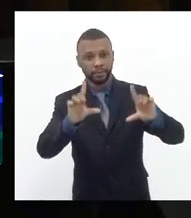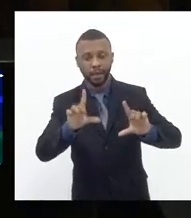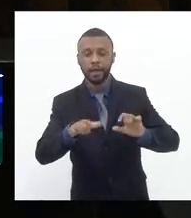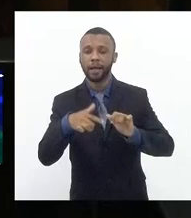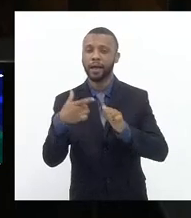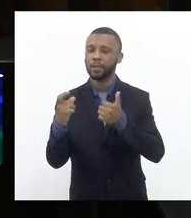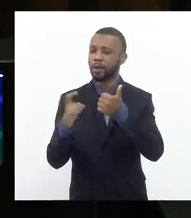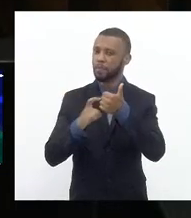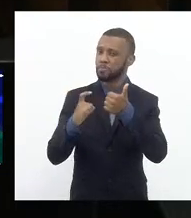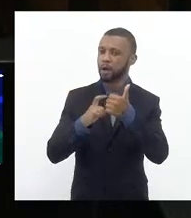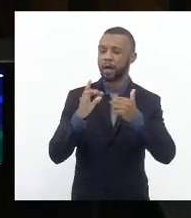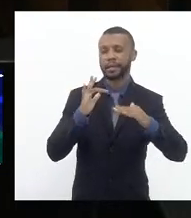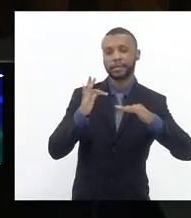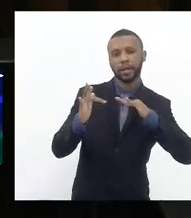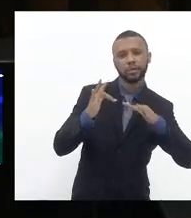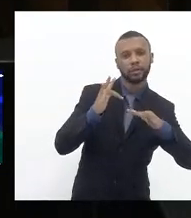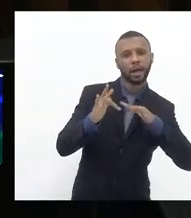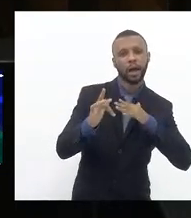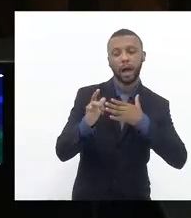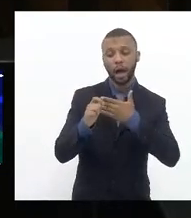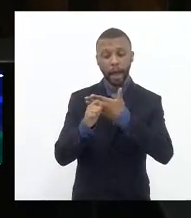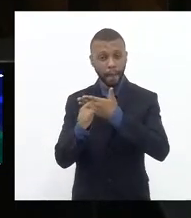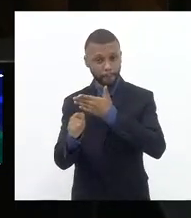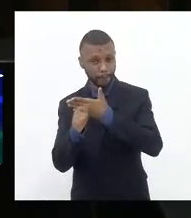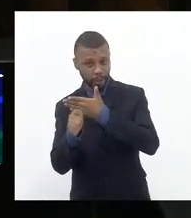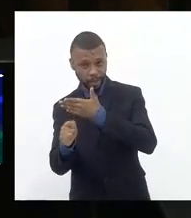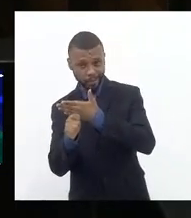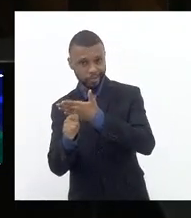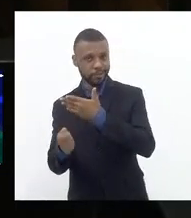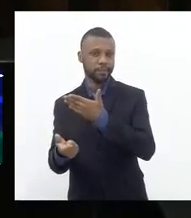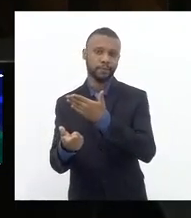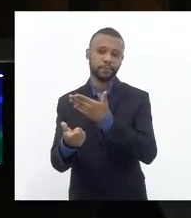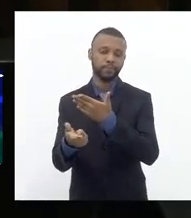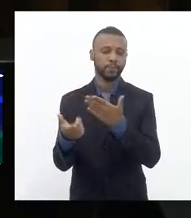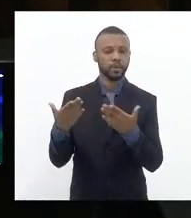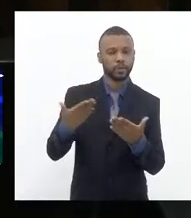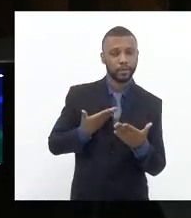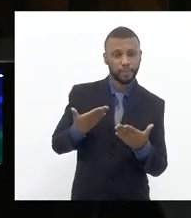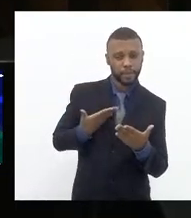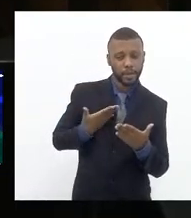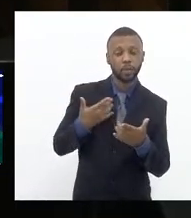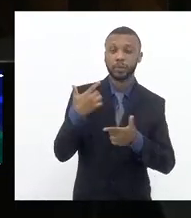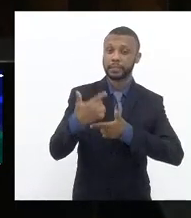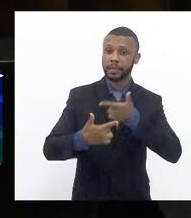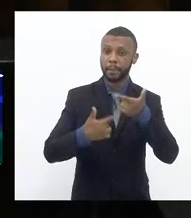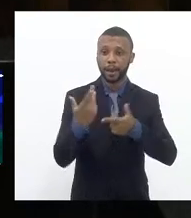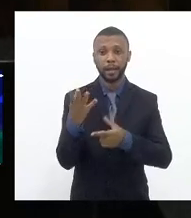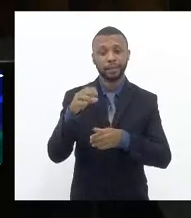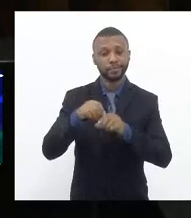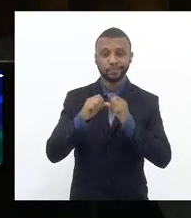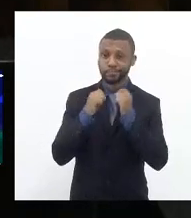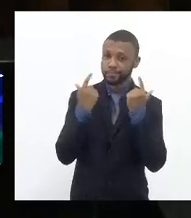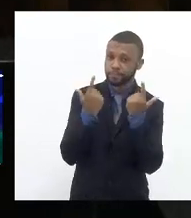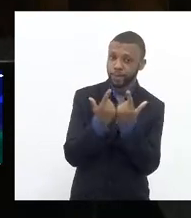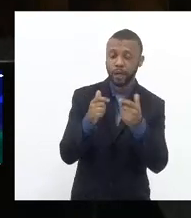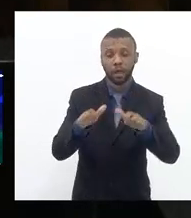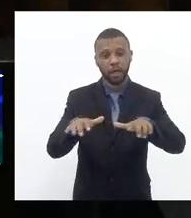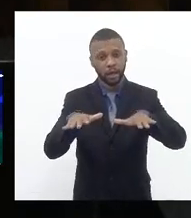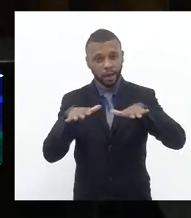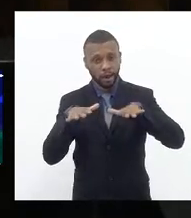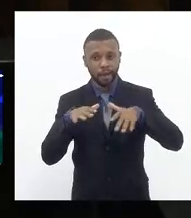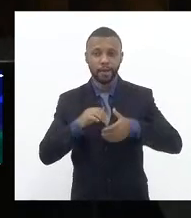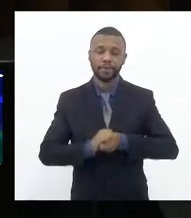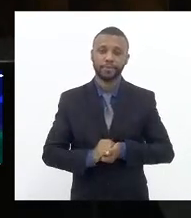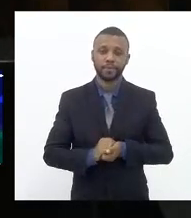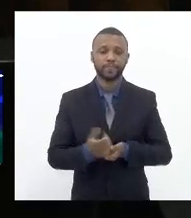sociais, imprensa, e os colegas e as colegas trabalhadoras e trabalhadores do Parlamento Estadual, que